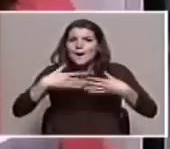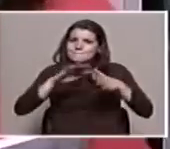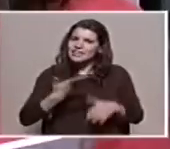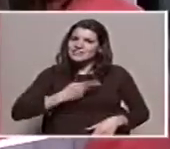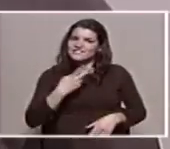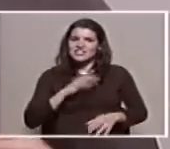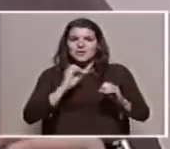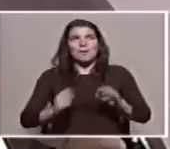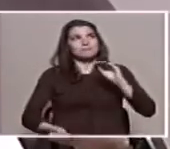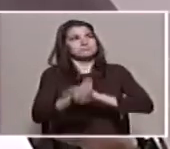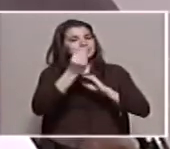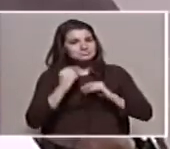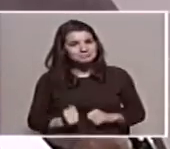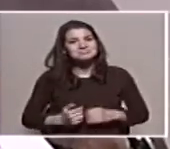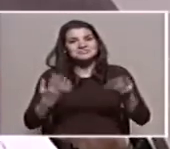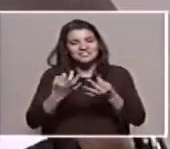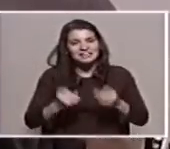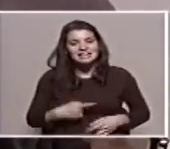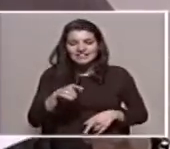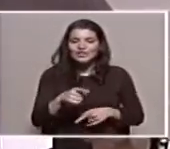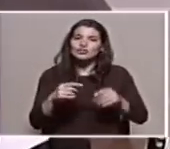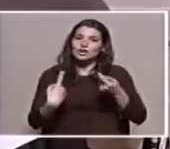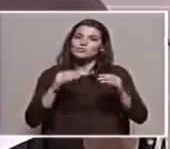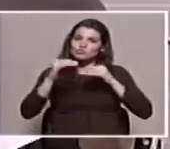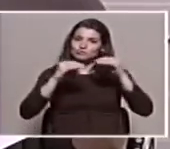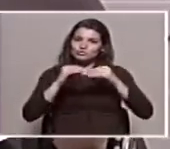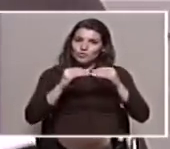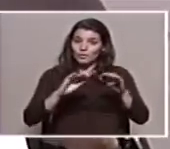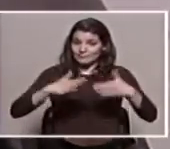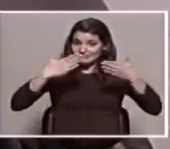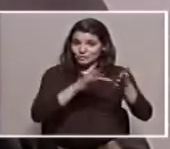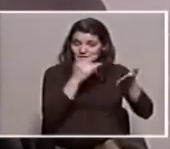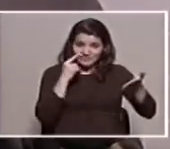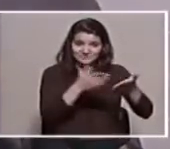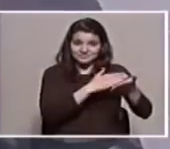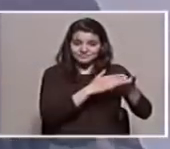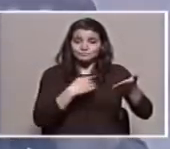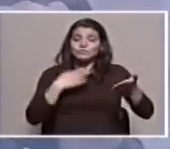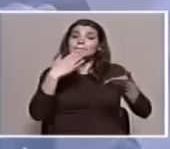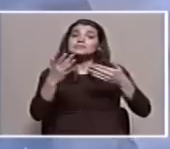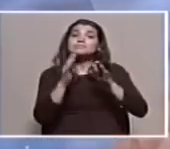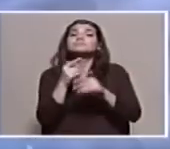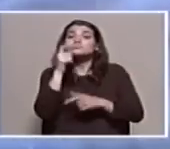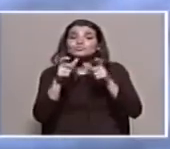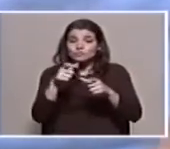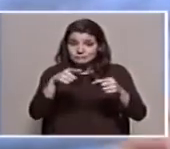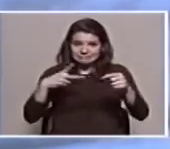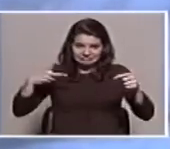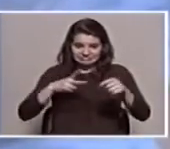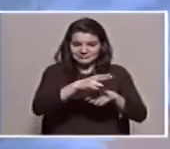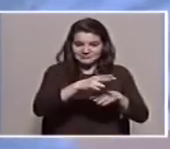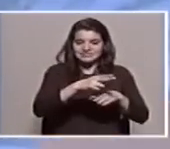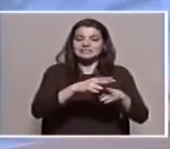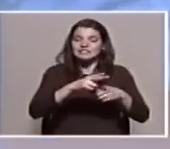Criei um um jogo um pequeno jogo que está no início da do livro portanto eu só peço às pessoas para rasgarem isto não é preciso de uma tessoura à mão e